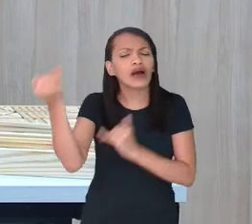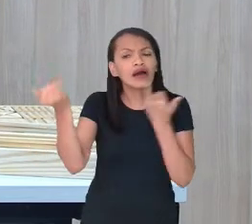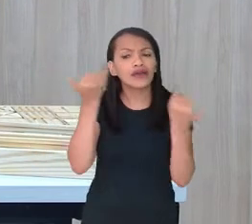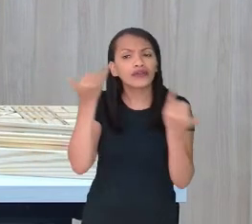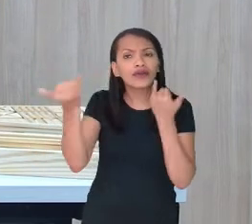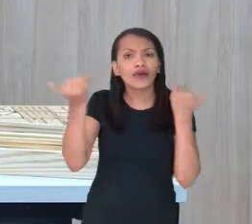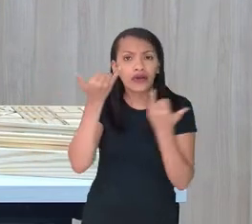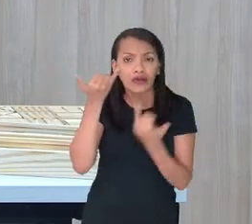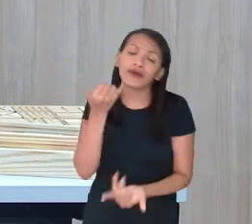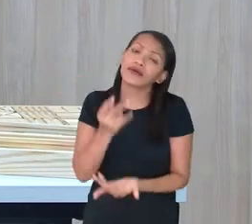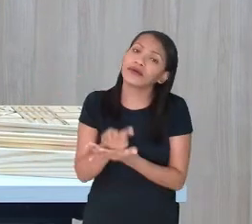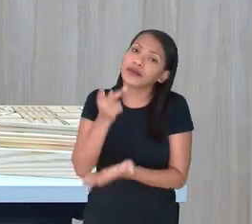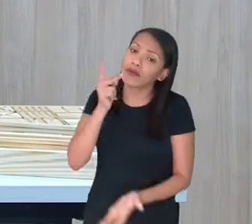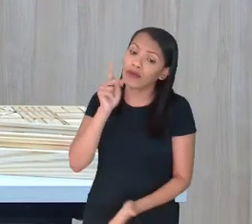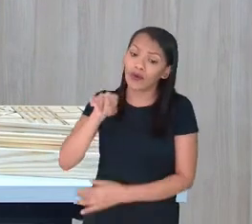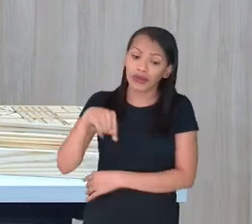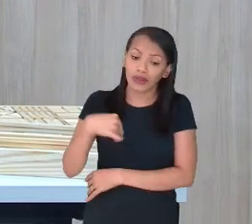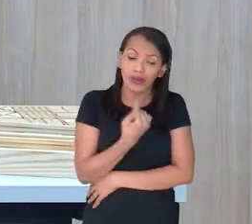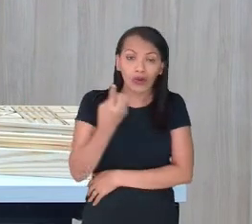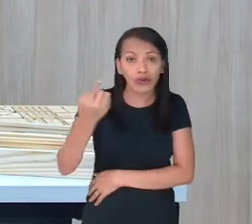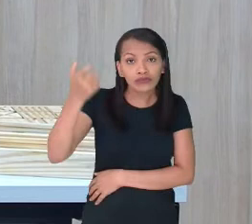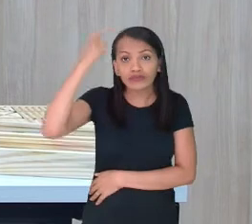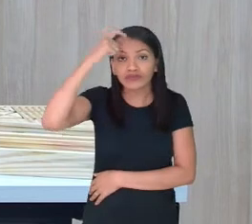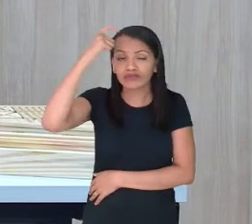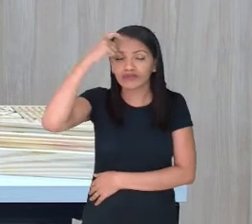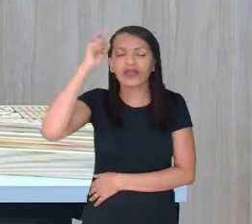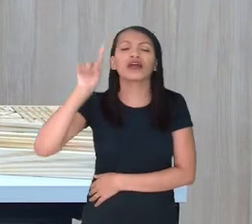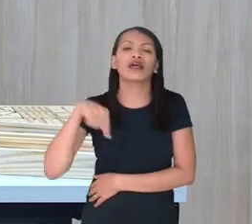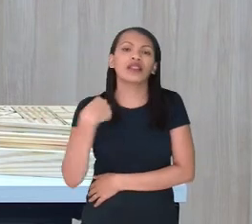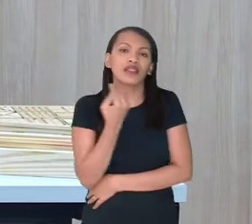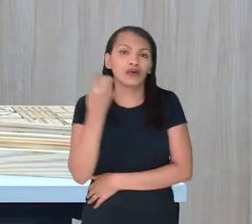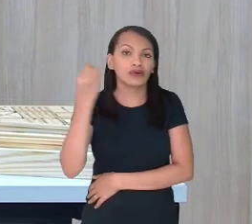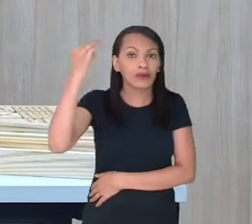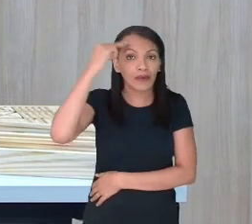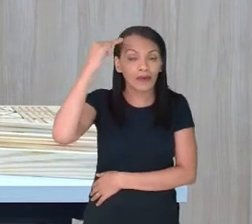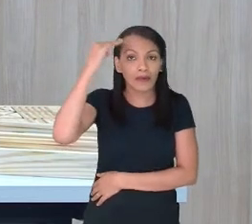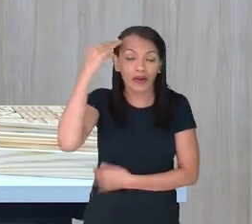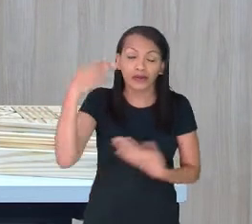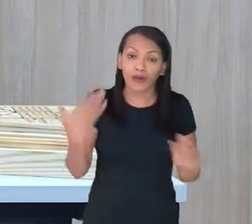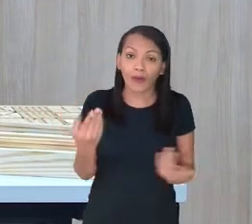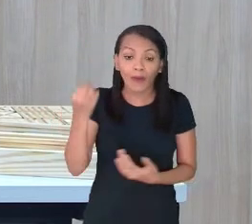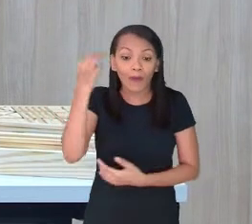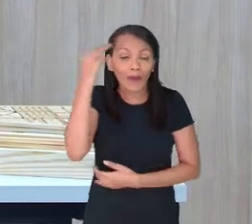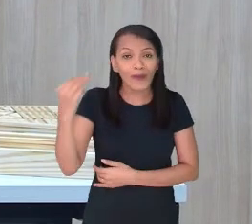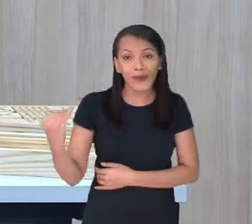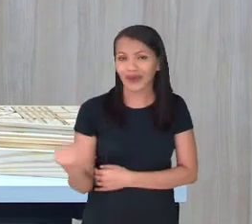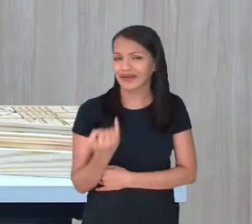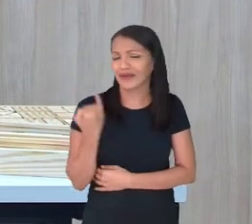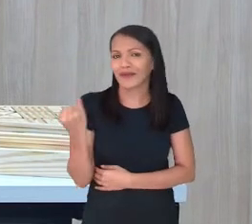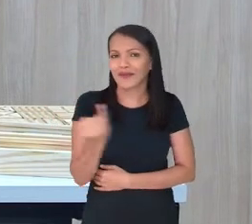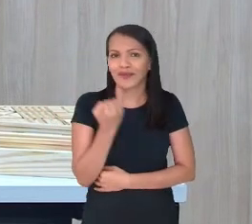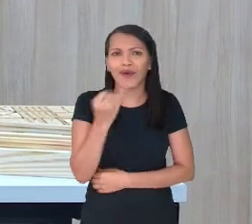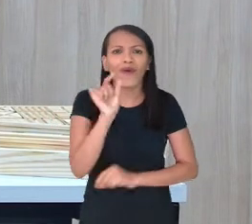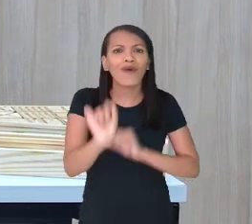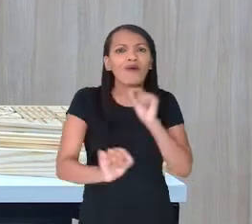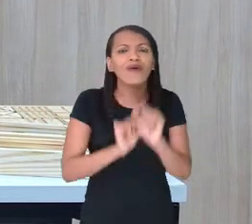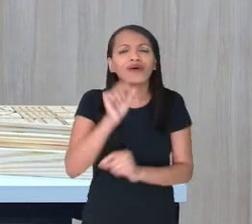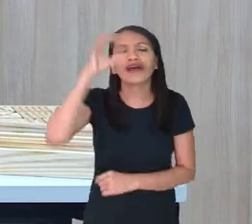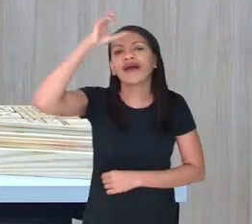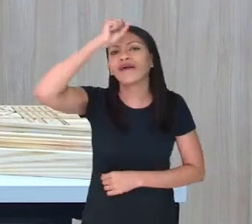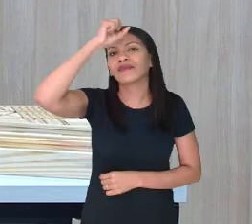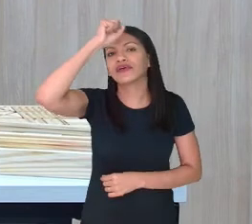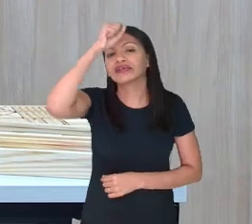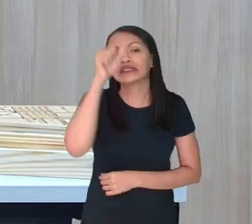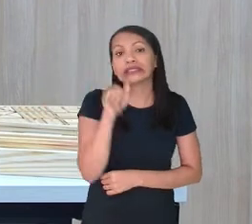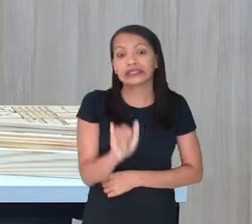informação que acontece no nosso cérebro, que é a nossa memória. A memória que é tão importante. O que é a aprendizagem